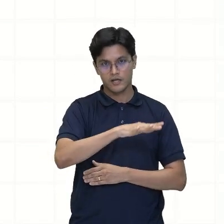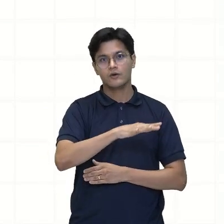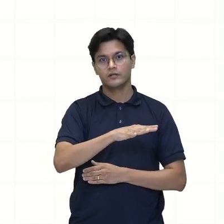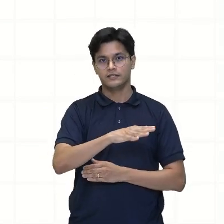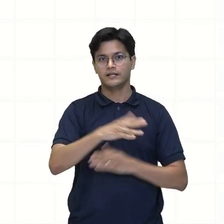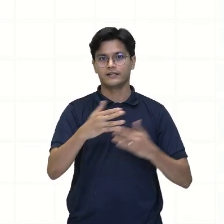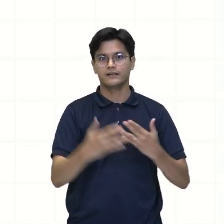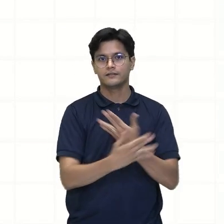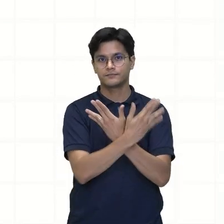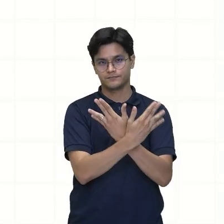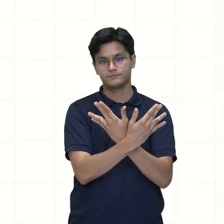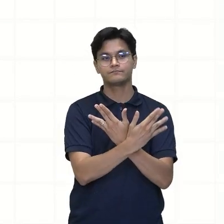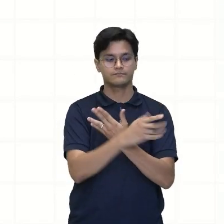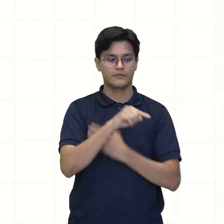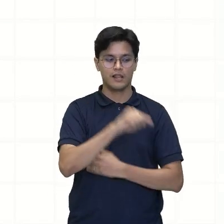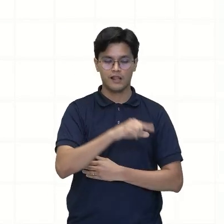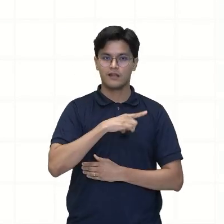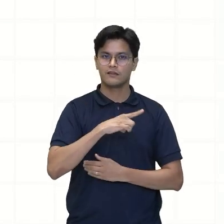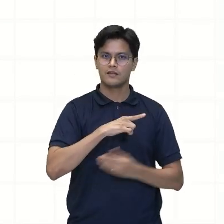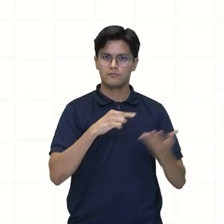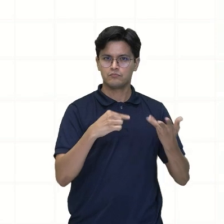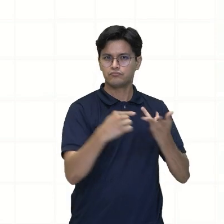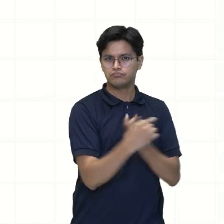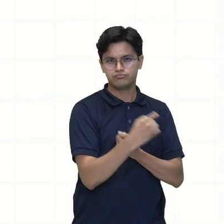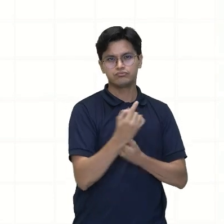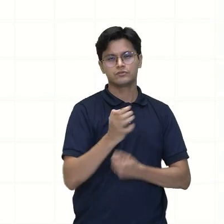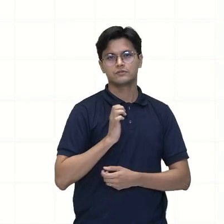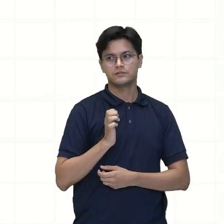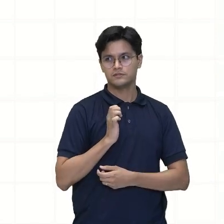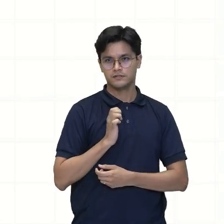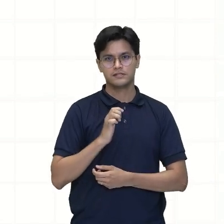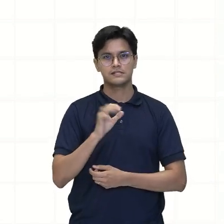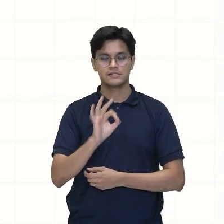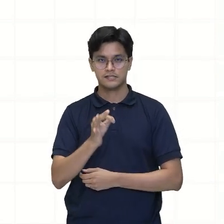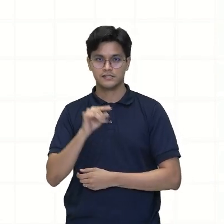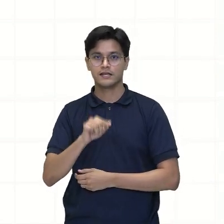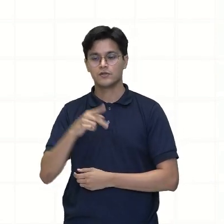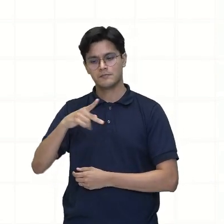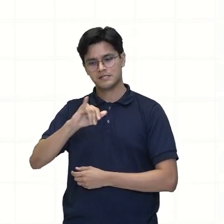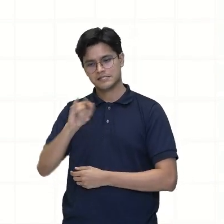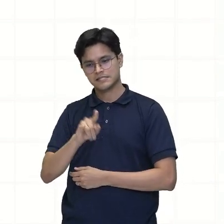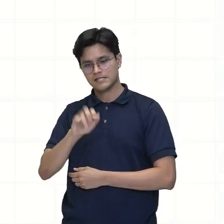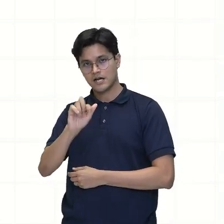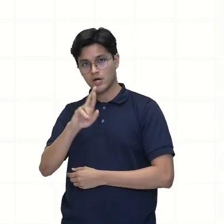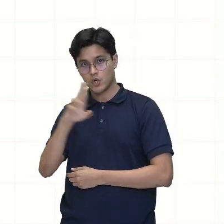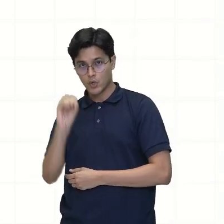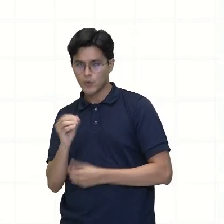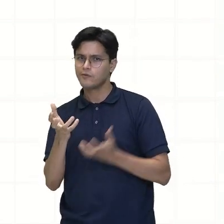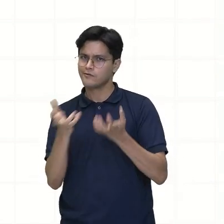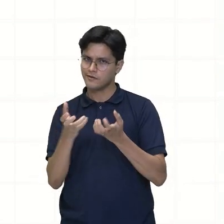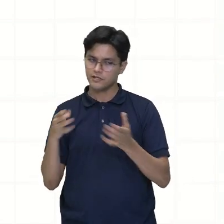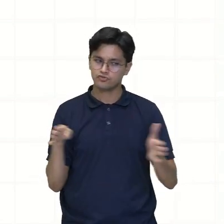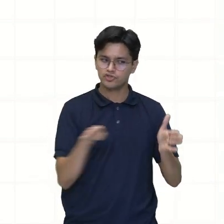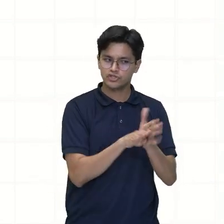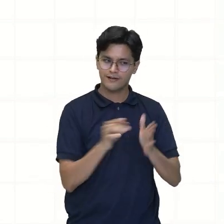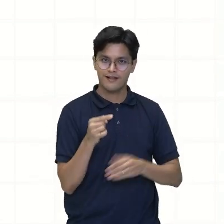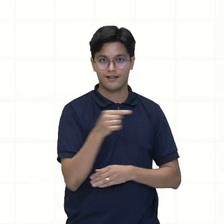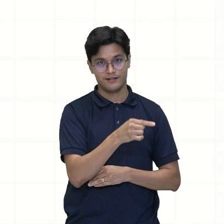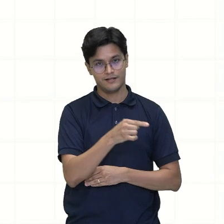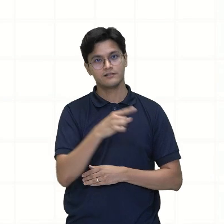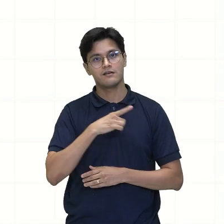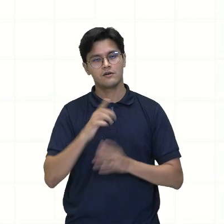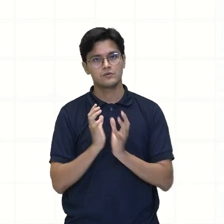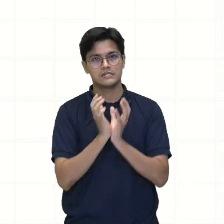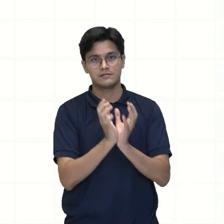grandes riquezas. E Pizarro queria chegar até este local. Era uma expedição simples,